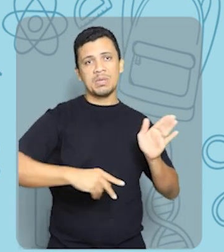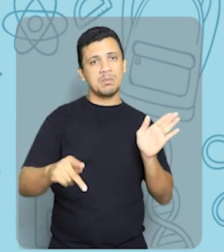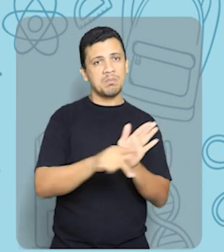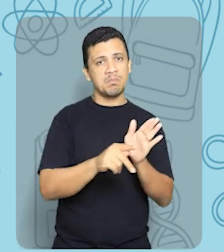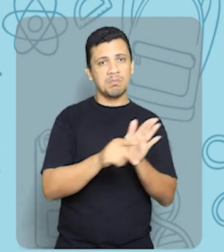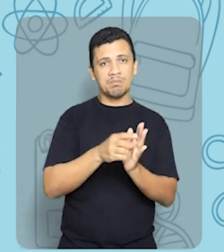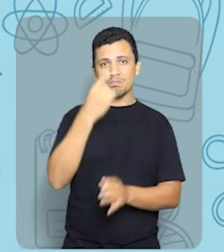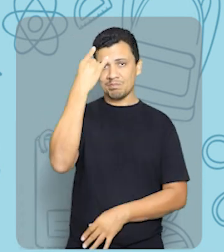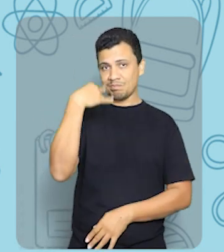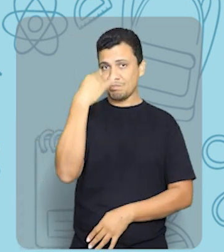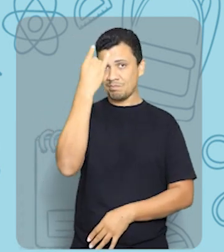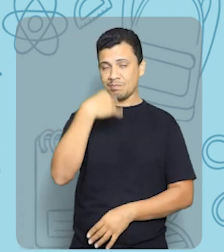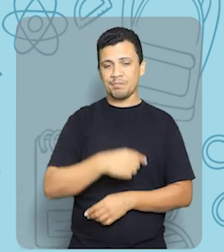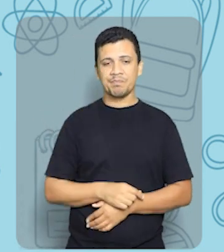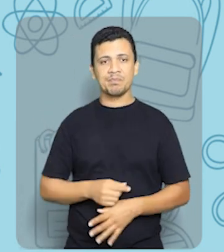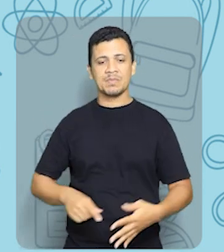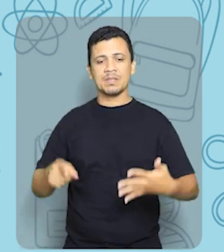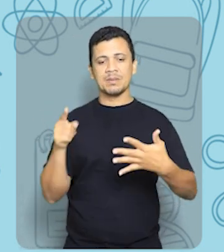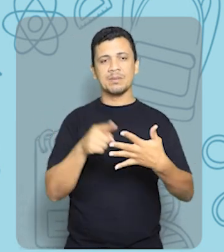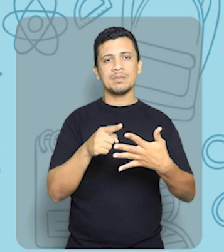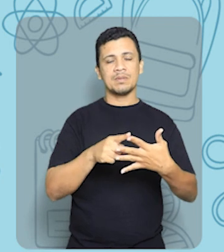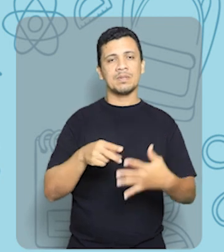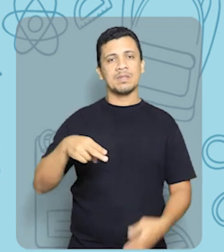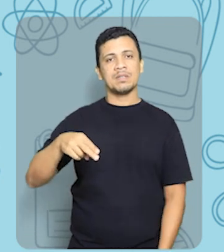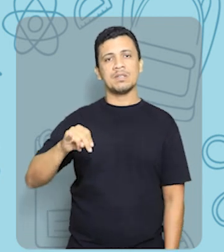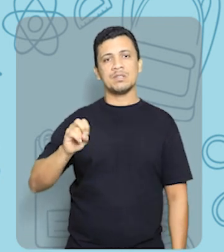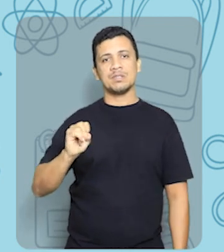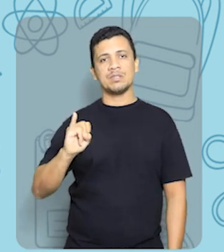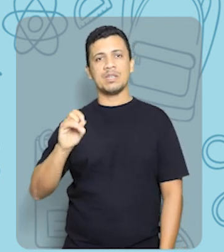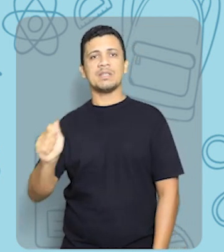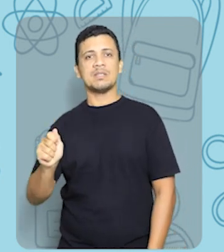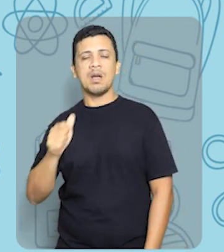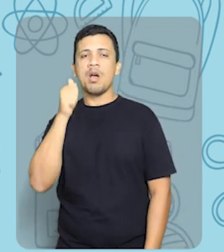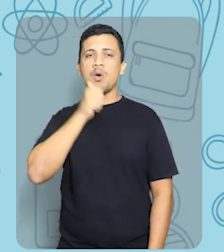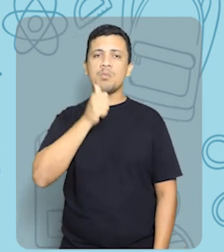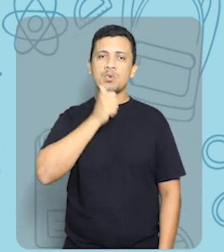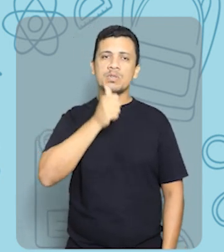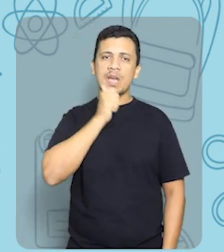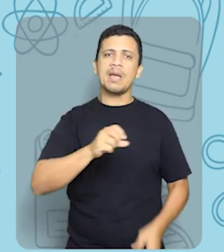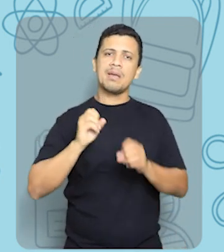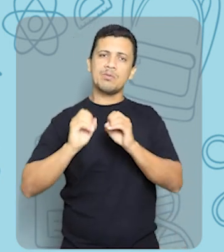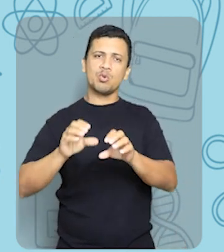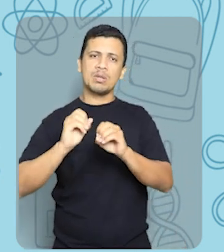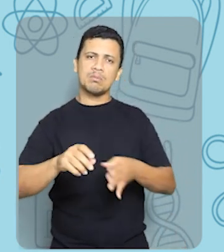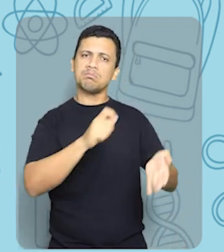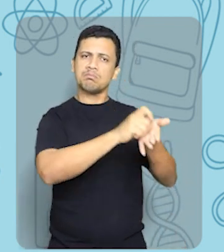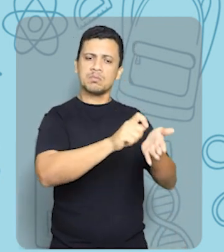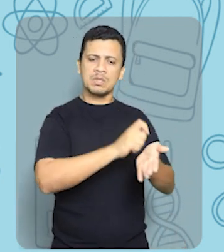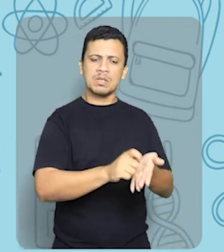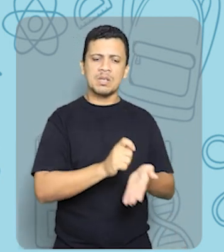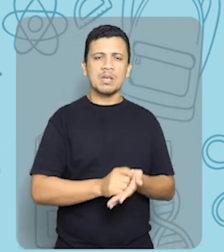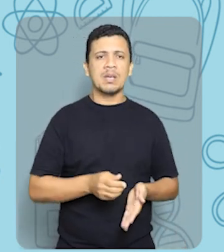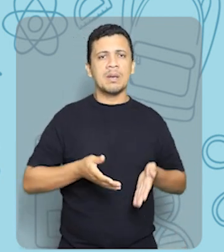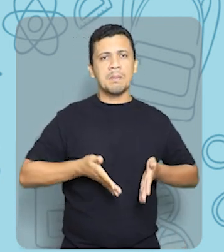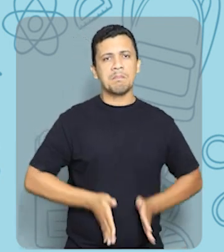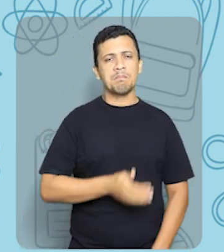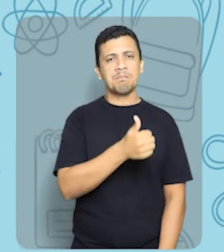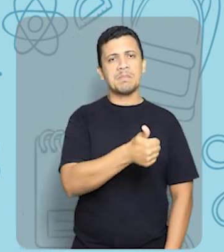público. Nízia Floresta foi uma educadora e escritora que viveu entre 1810